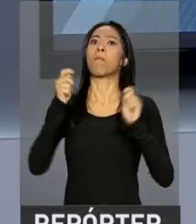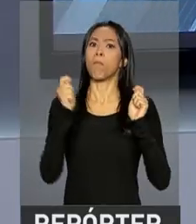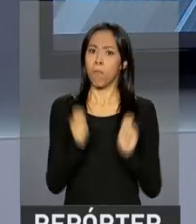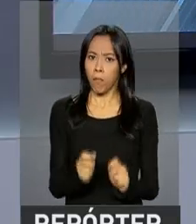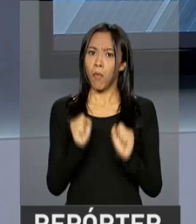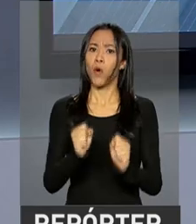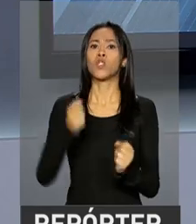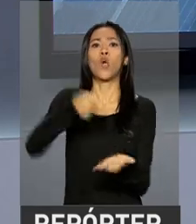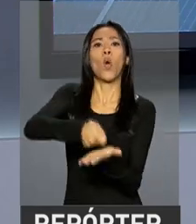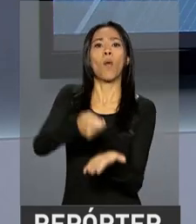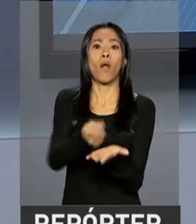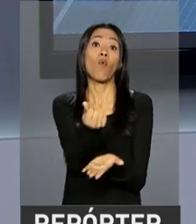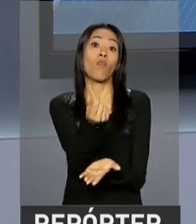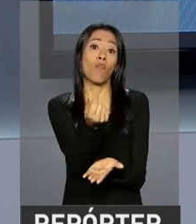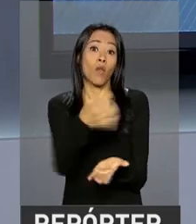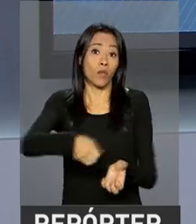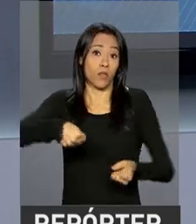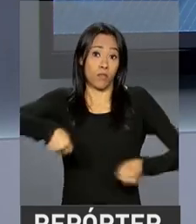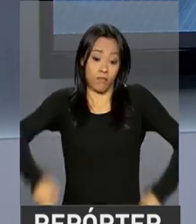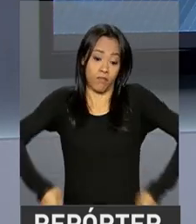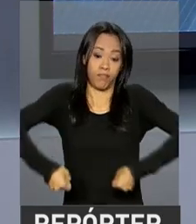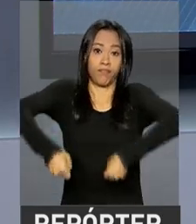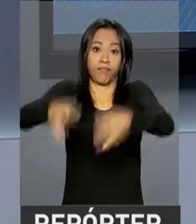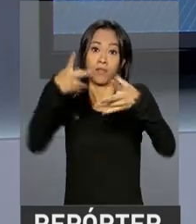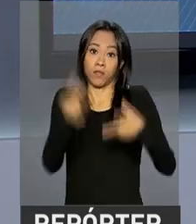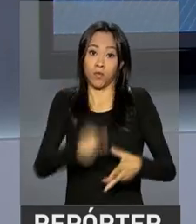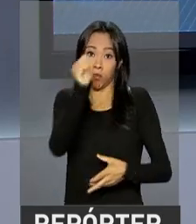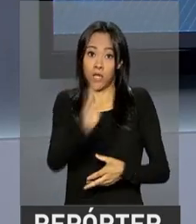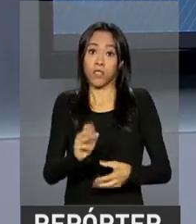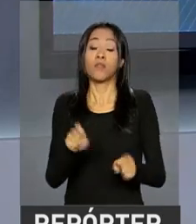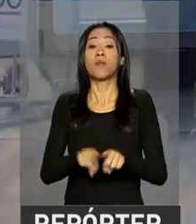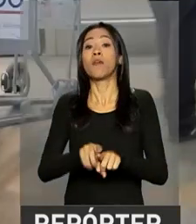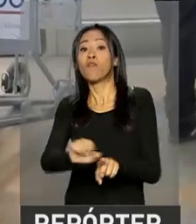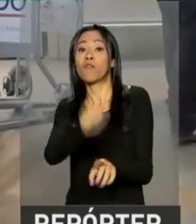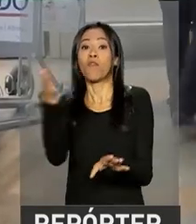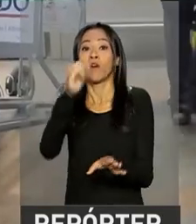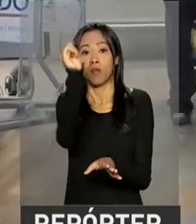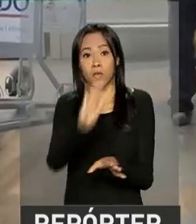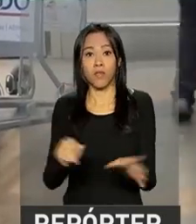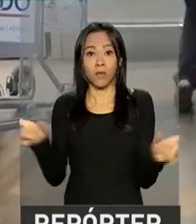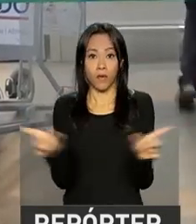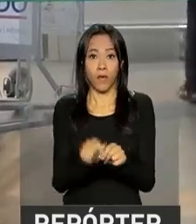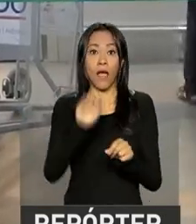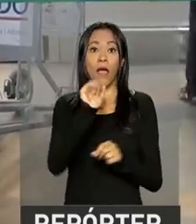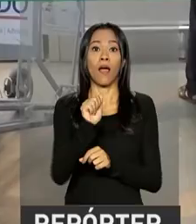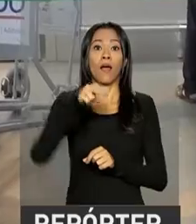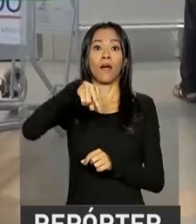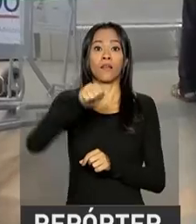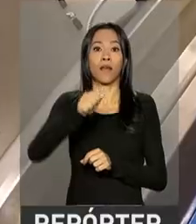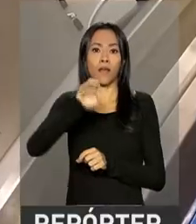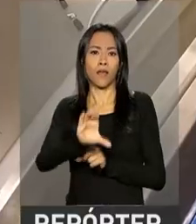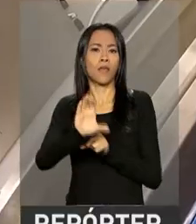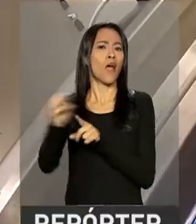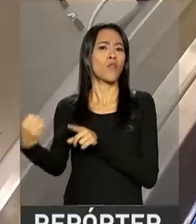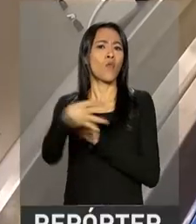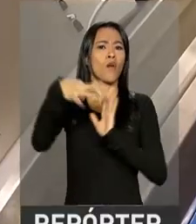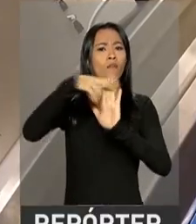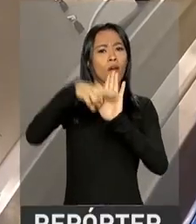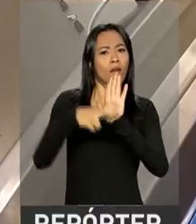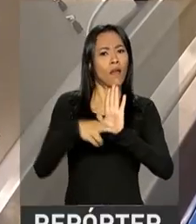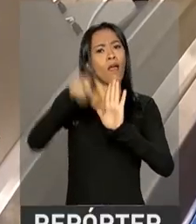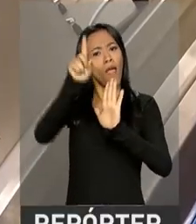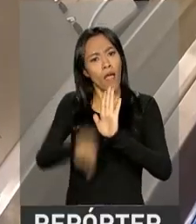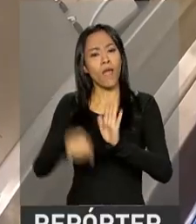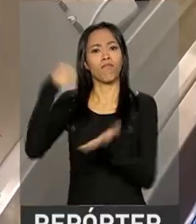bagagem despachada em voos domésticos e internacionais segundo a agência nacional de Aviação Civil ANAC a nova regra vale para